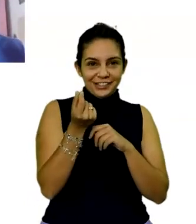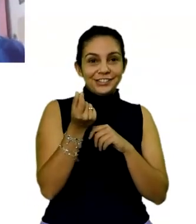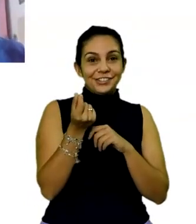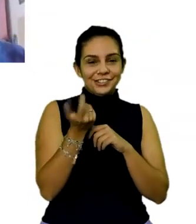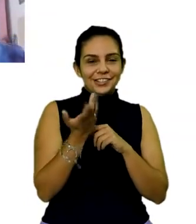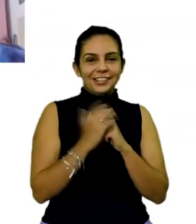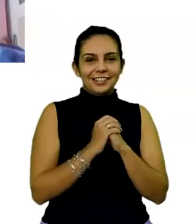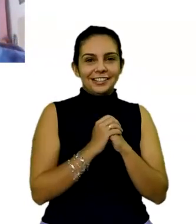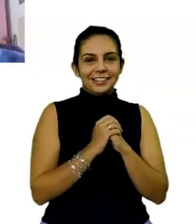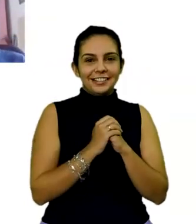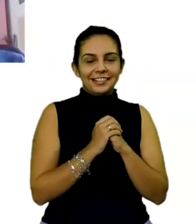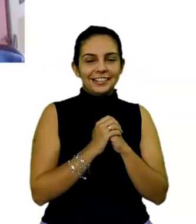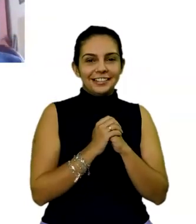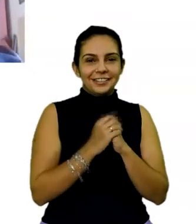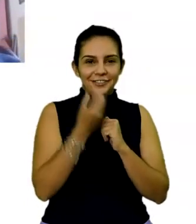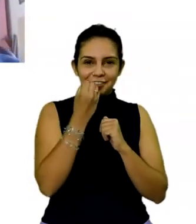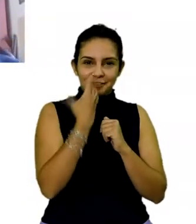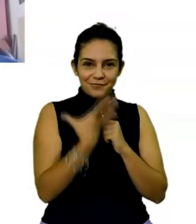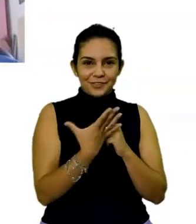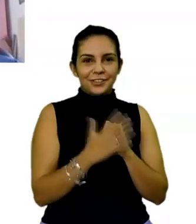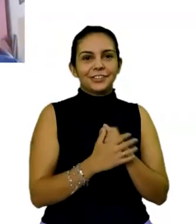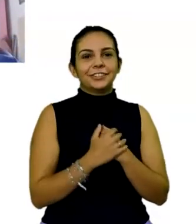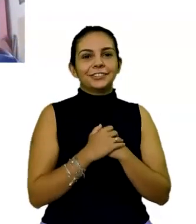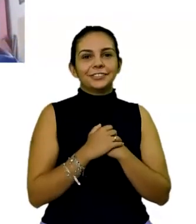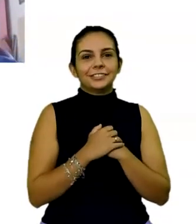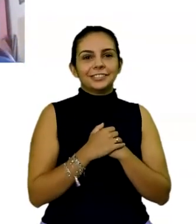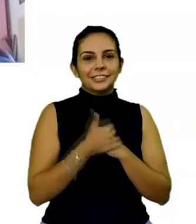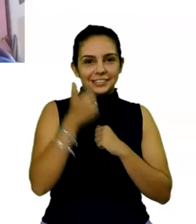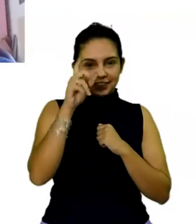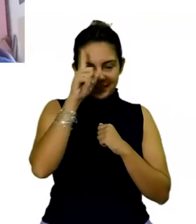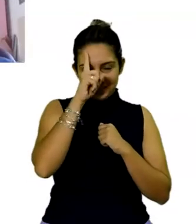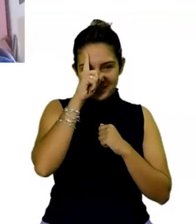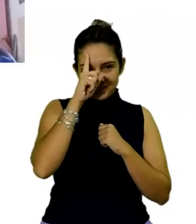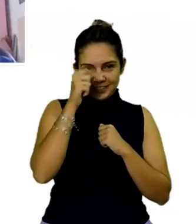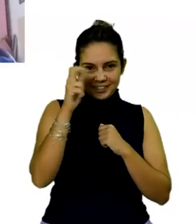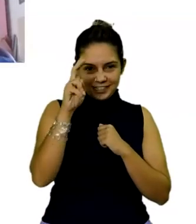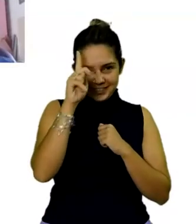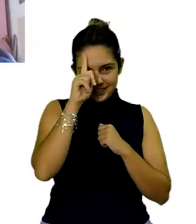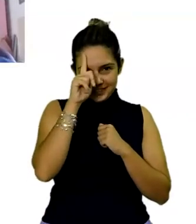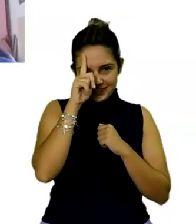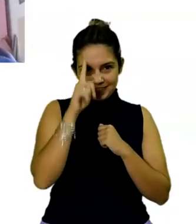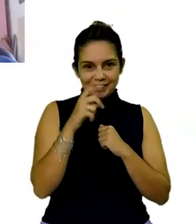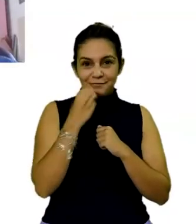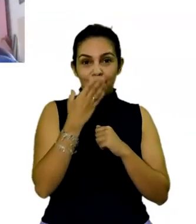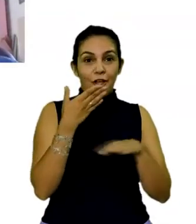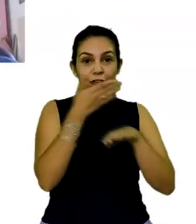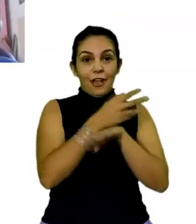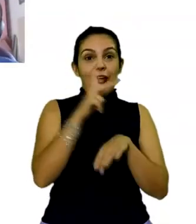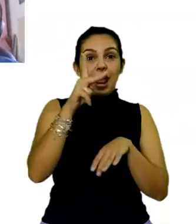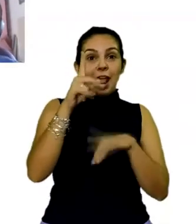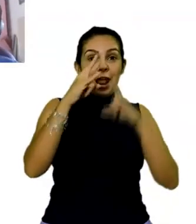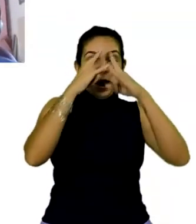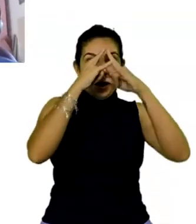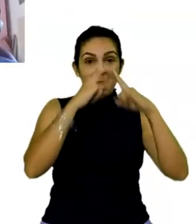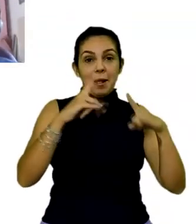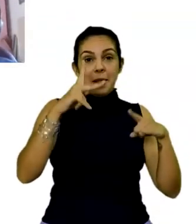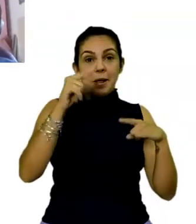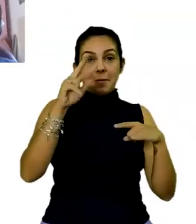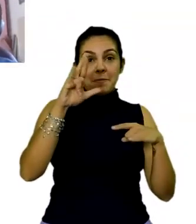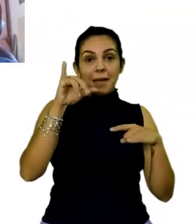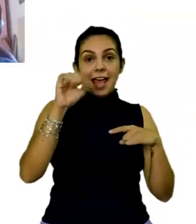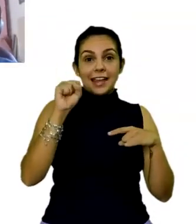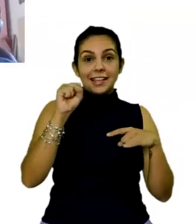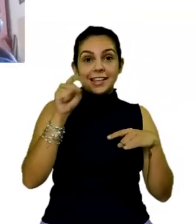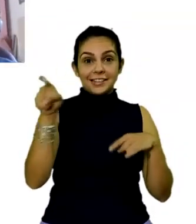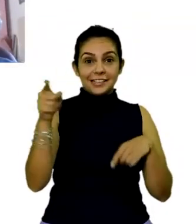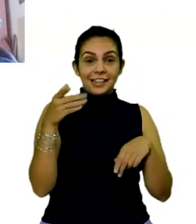grana aí. Foi muito bom, mas valeu. Por 15 dias, foi 15 dias em Paris, numa boa. Trabalhar com euro